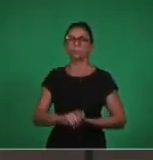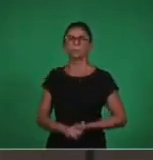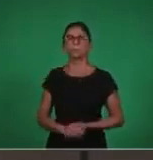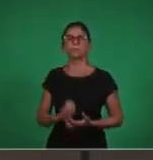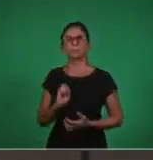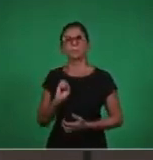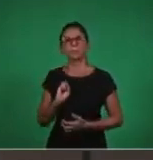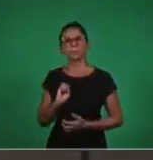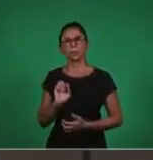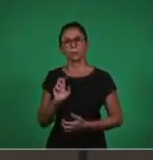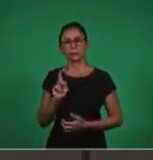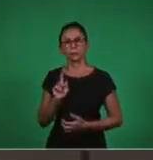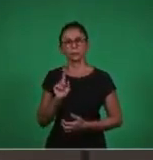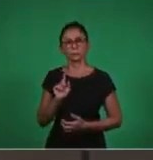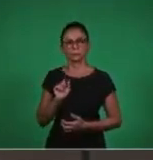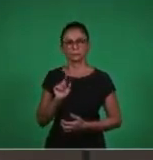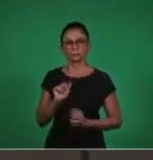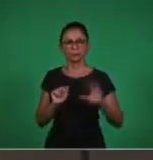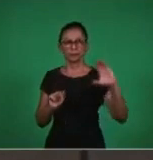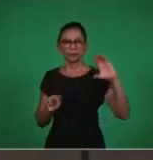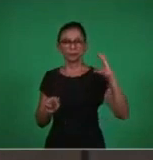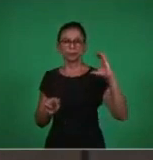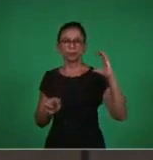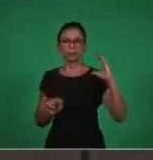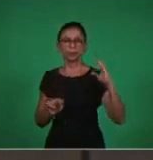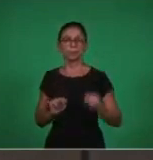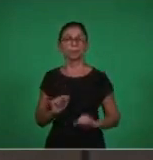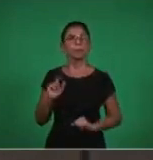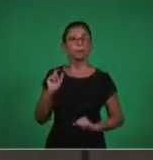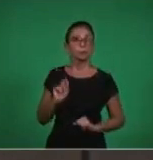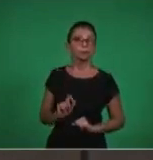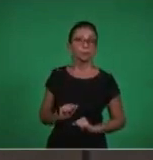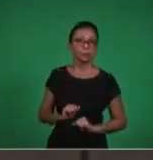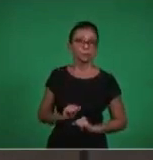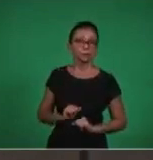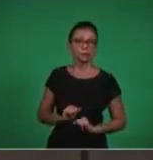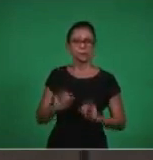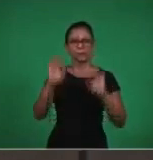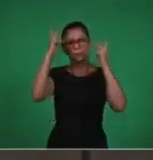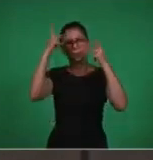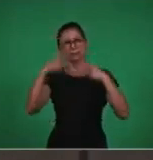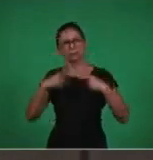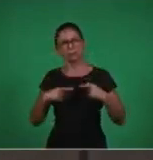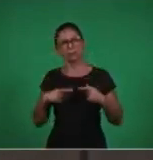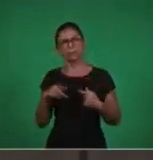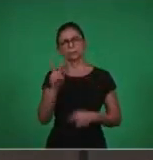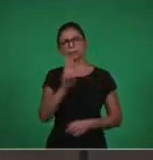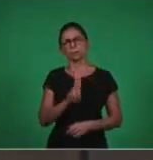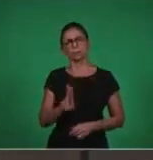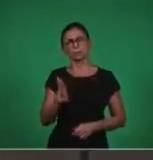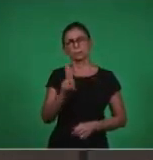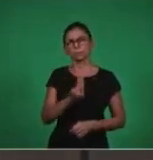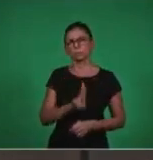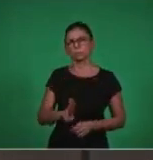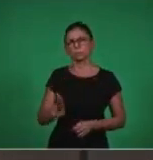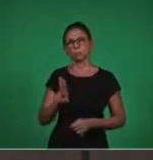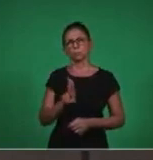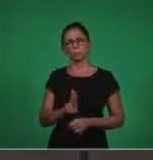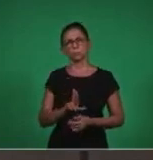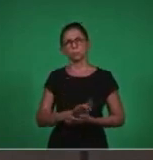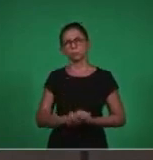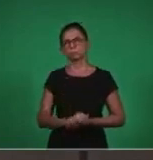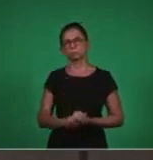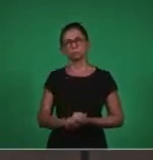é aquilo que o homem usa para o seu próprio benefício.